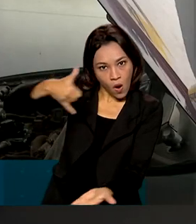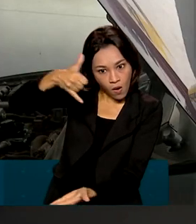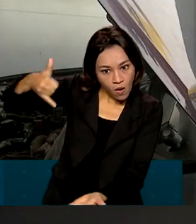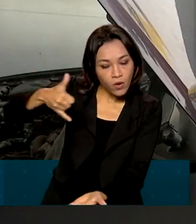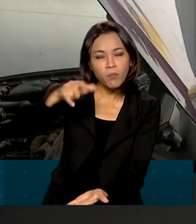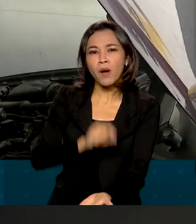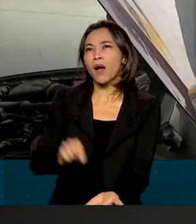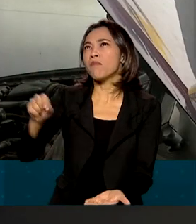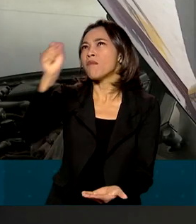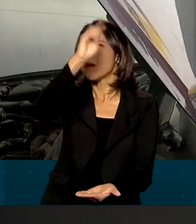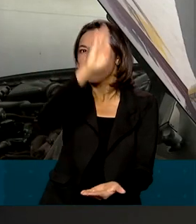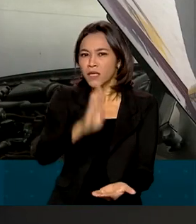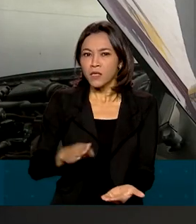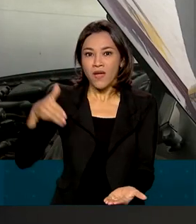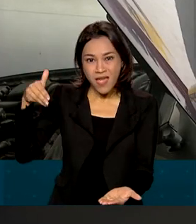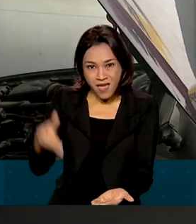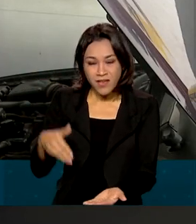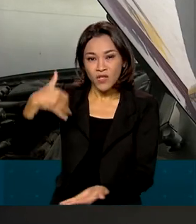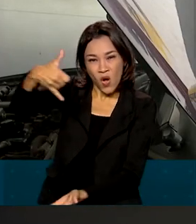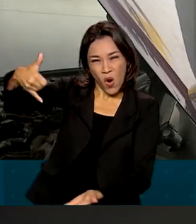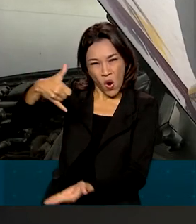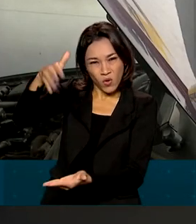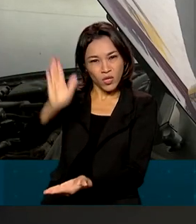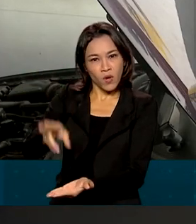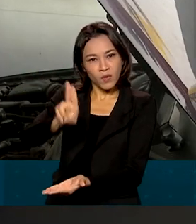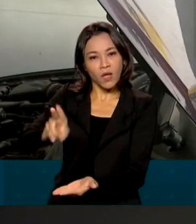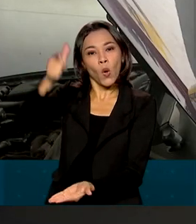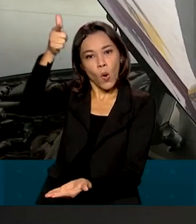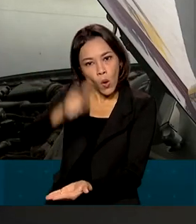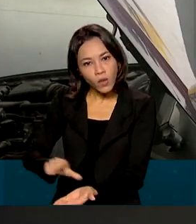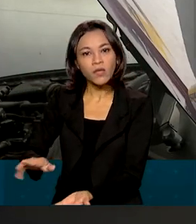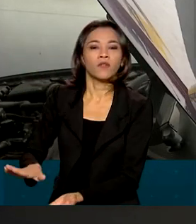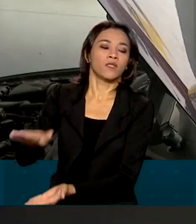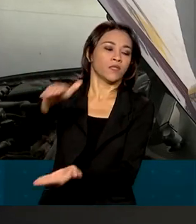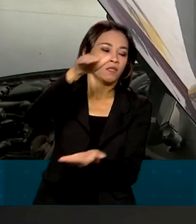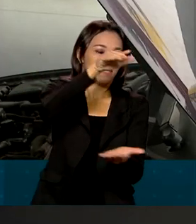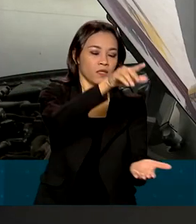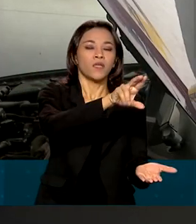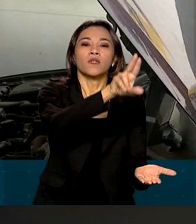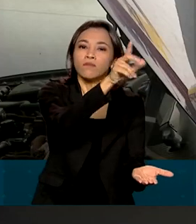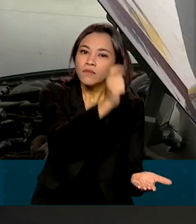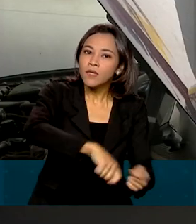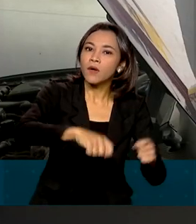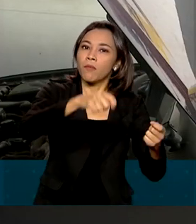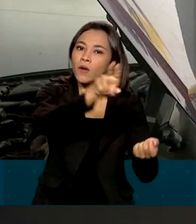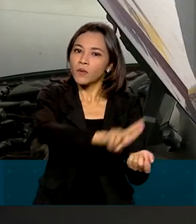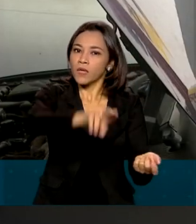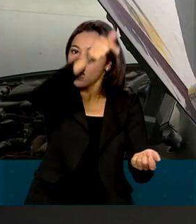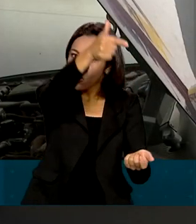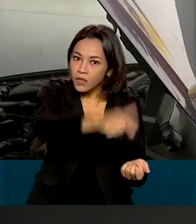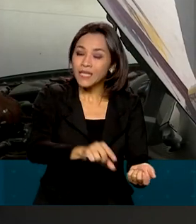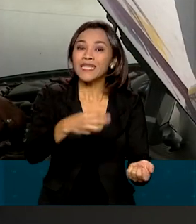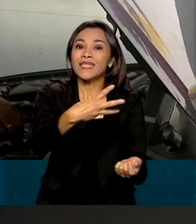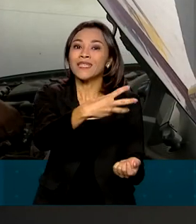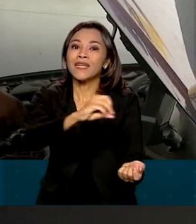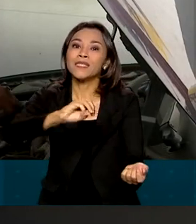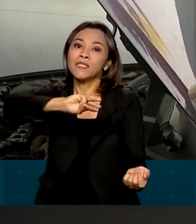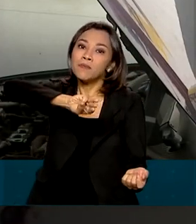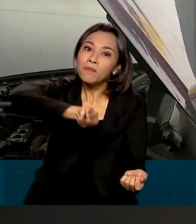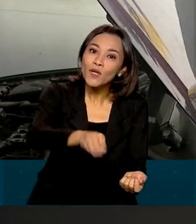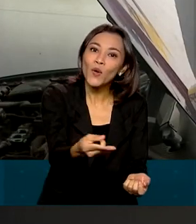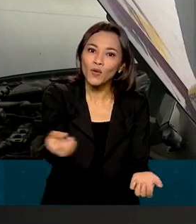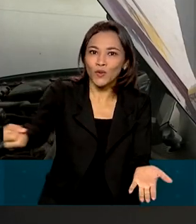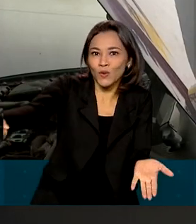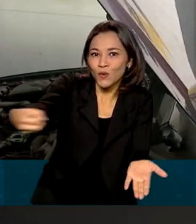todo o país. O óleo usado foi refinado novamente e possibilitou a produção de mais de 300 milhões de litros de óleo